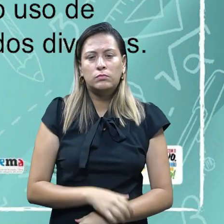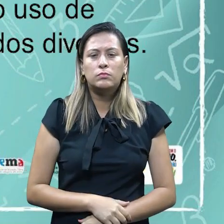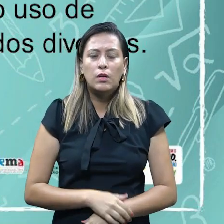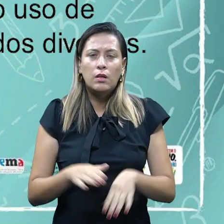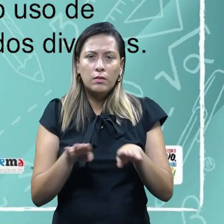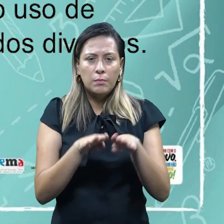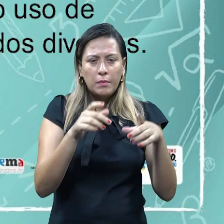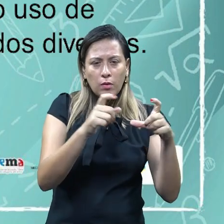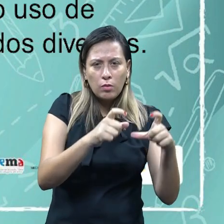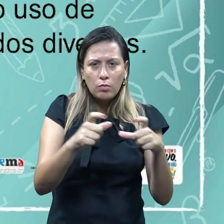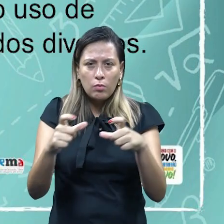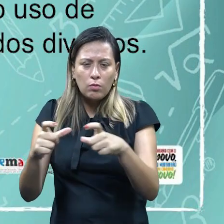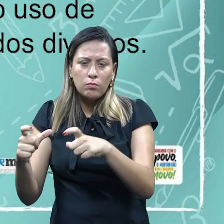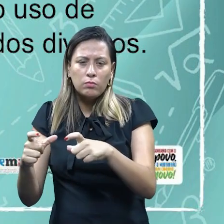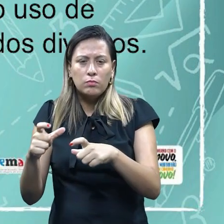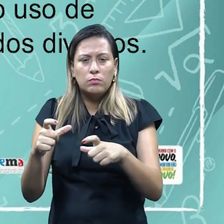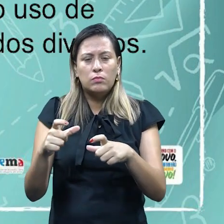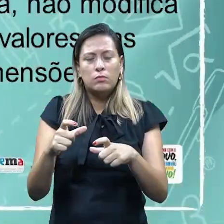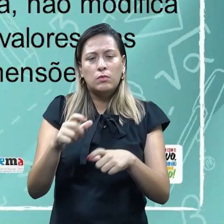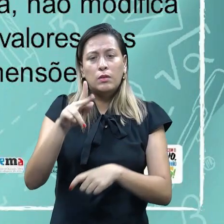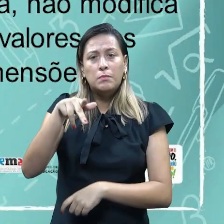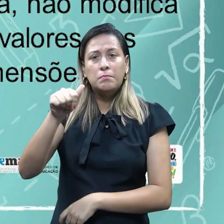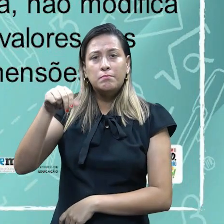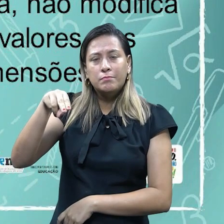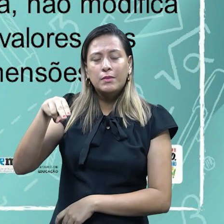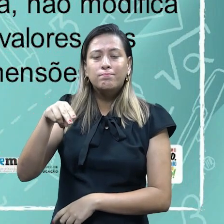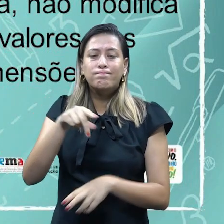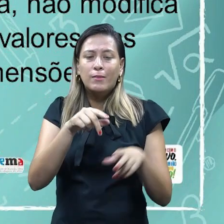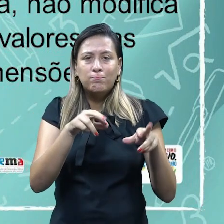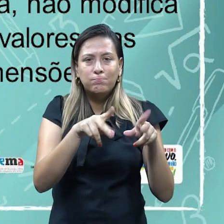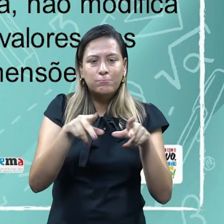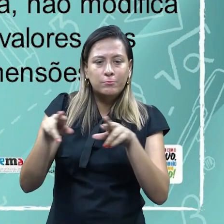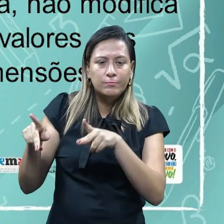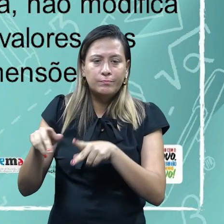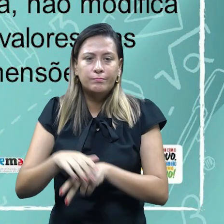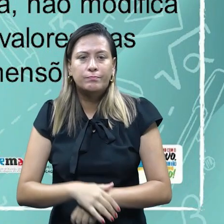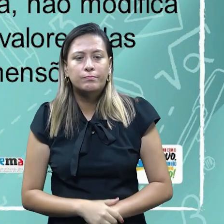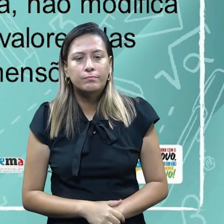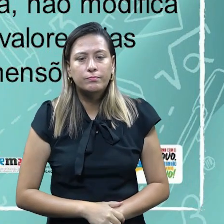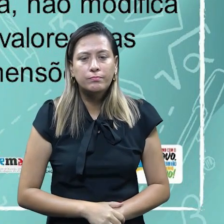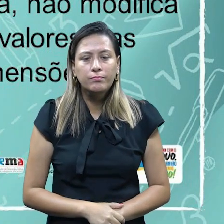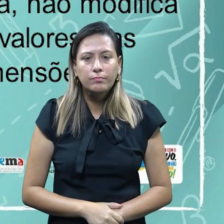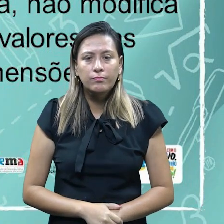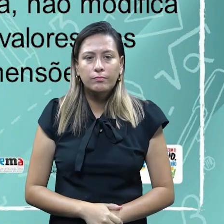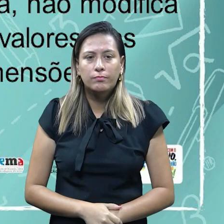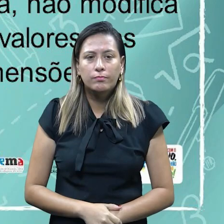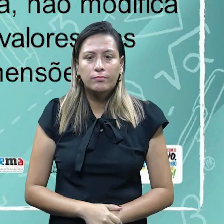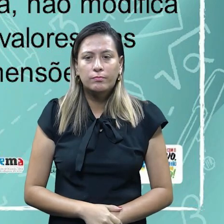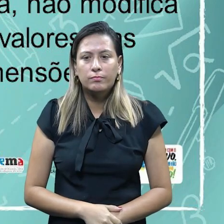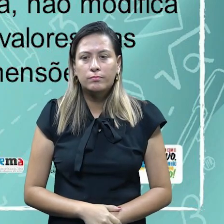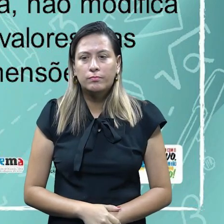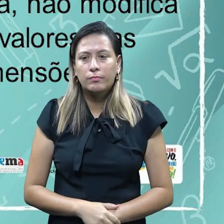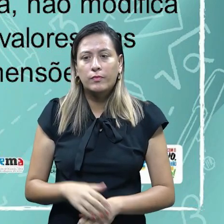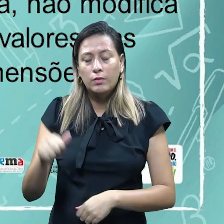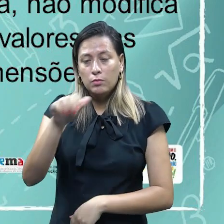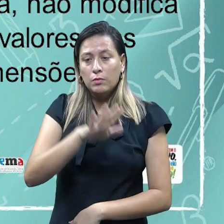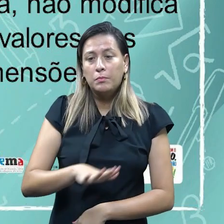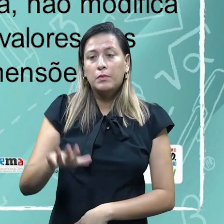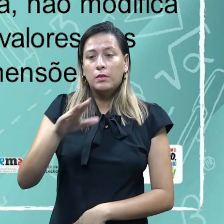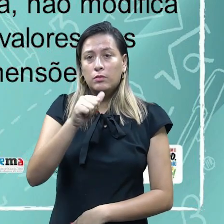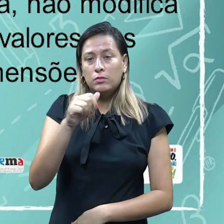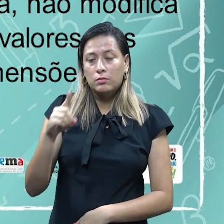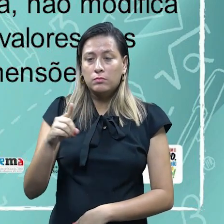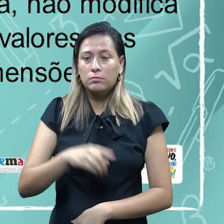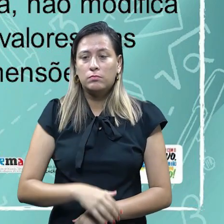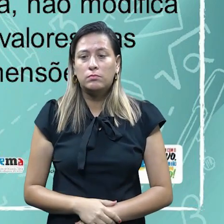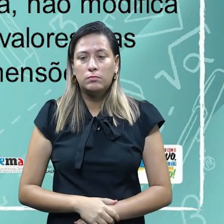posições diferentes, que é a função pan. O ambiente CAD, esses comandos não interferem na escala, na